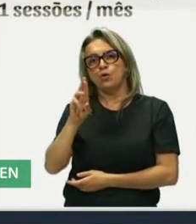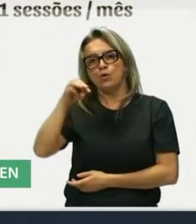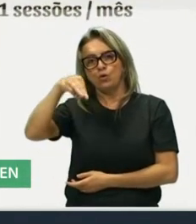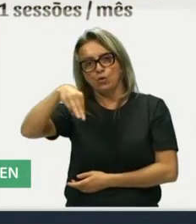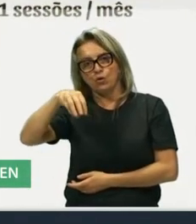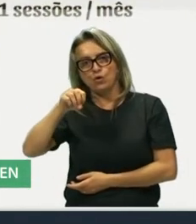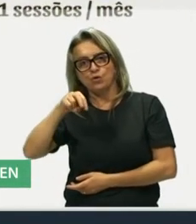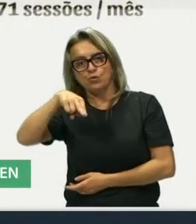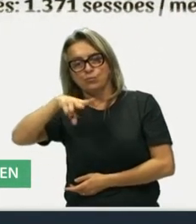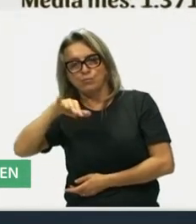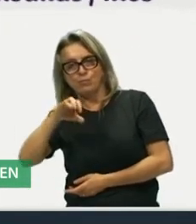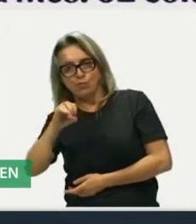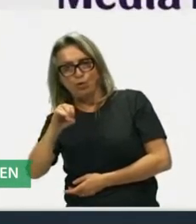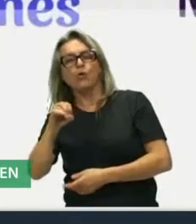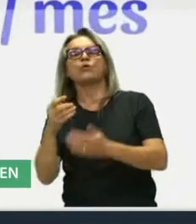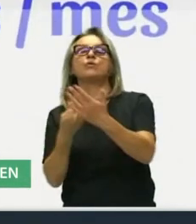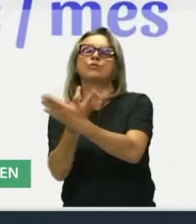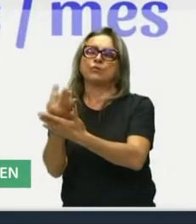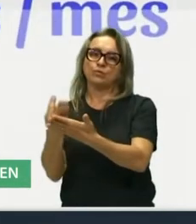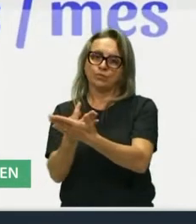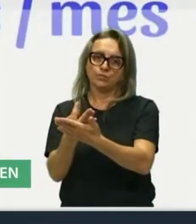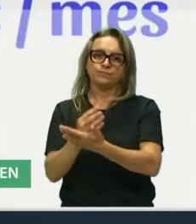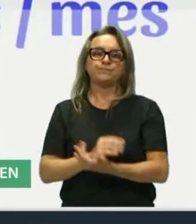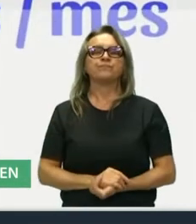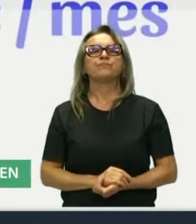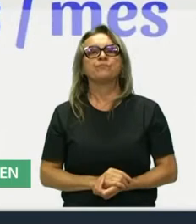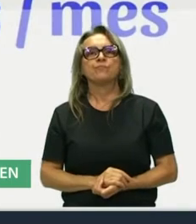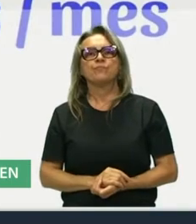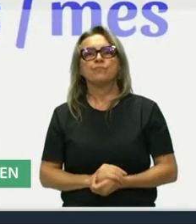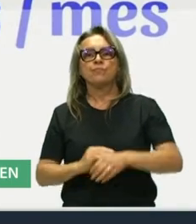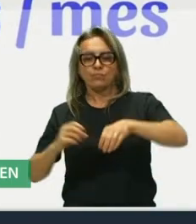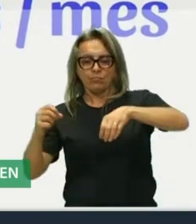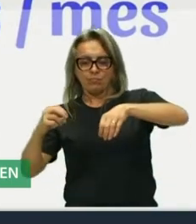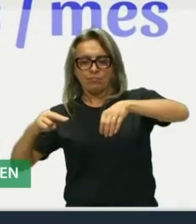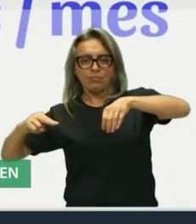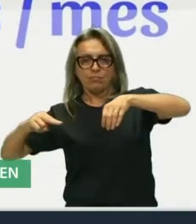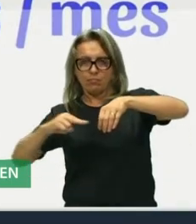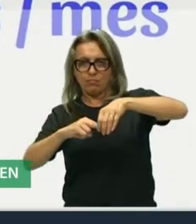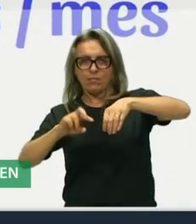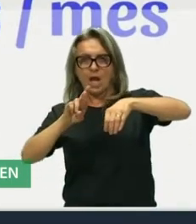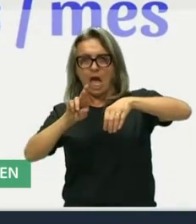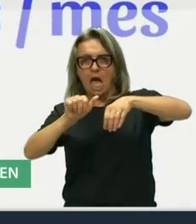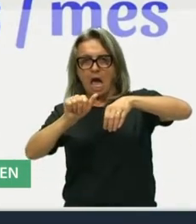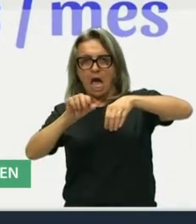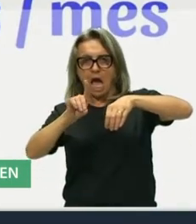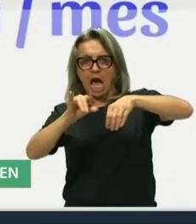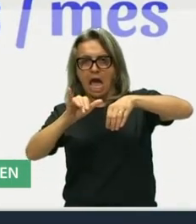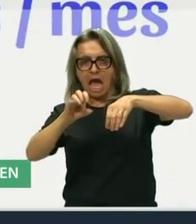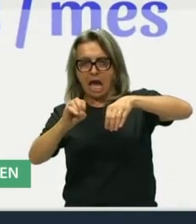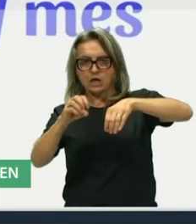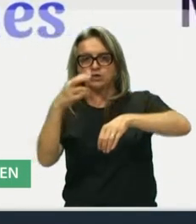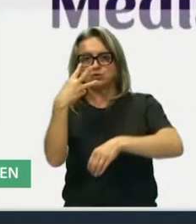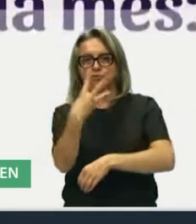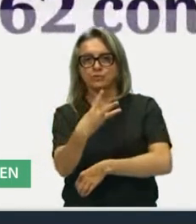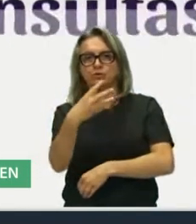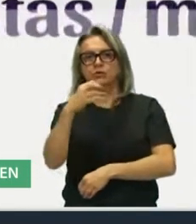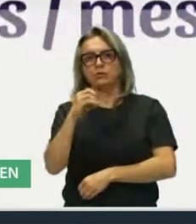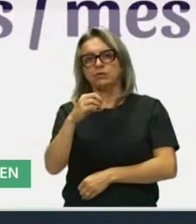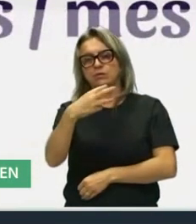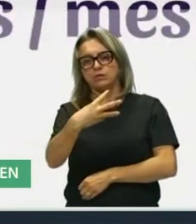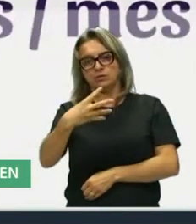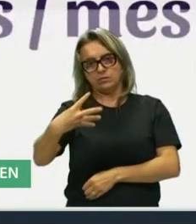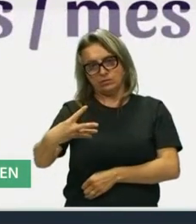Na radioterapia, total de consultas de radioterapia, 3.034 consultas,